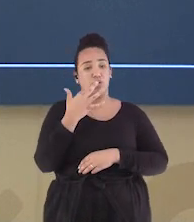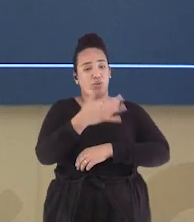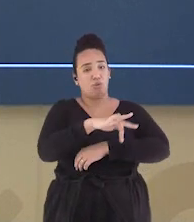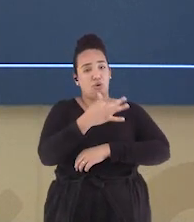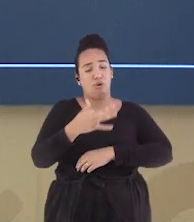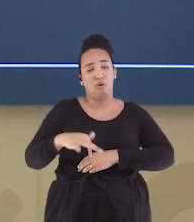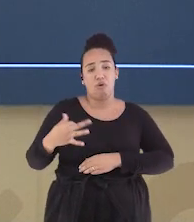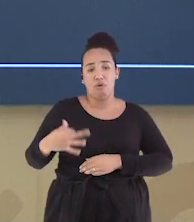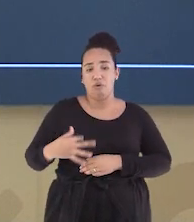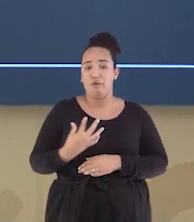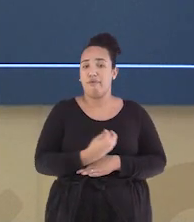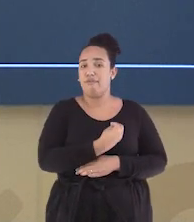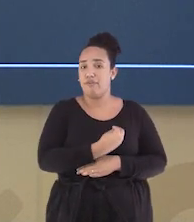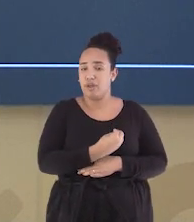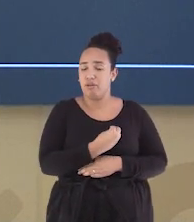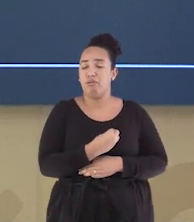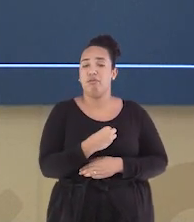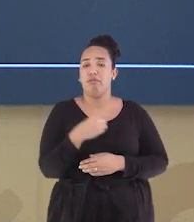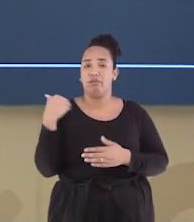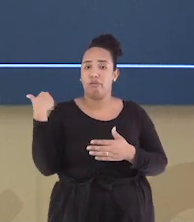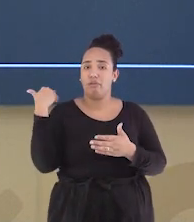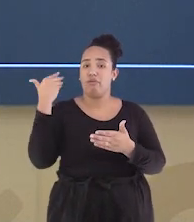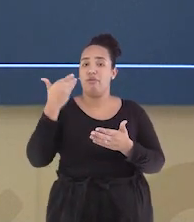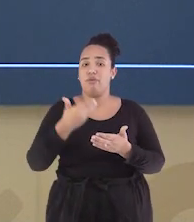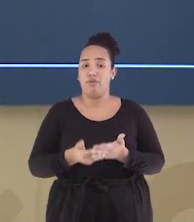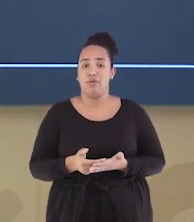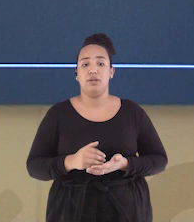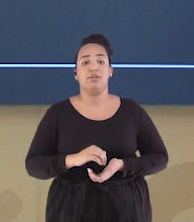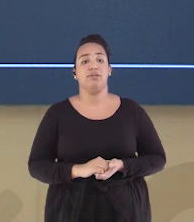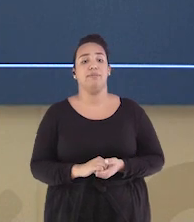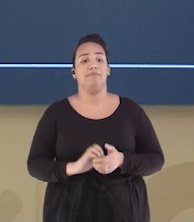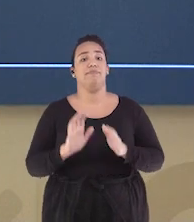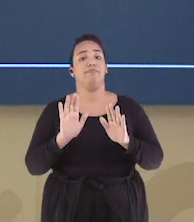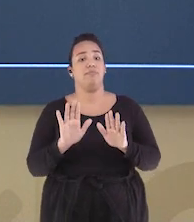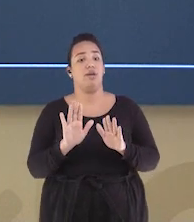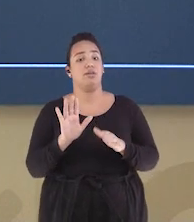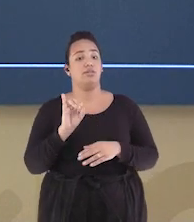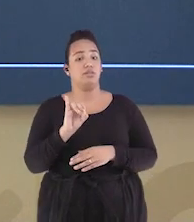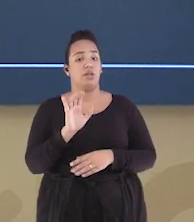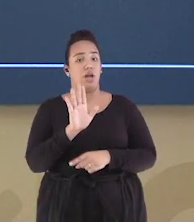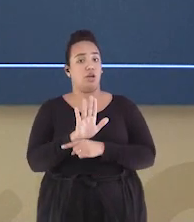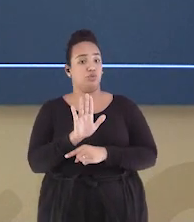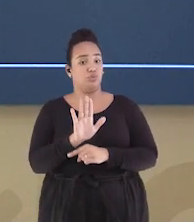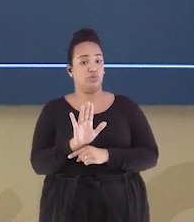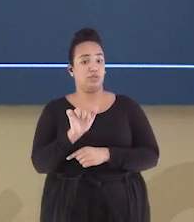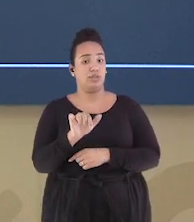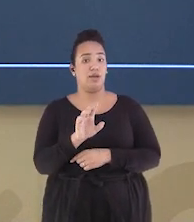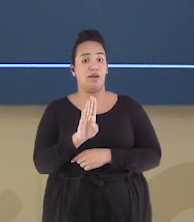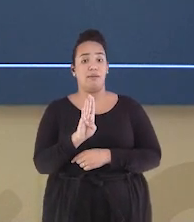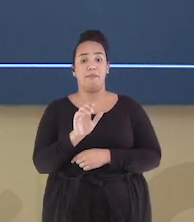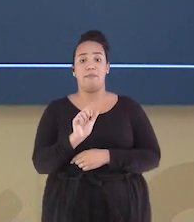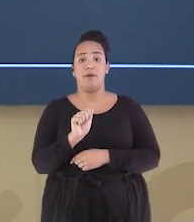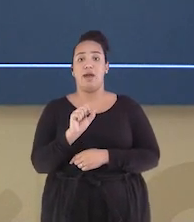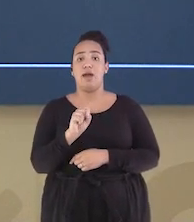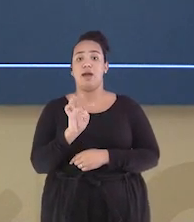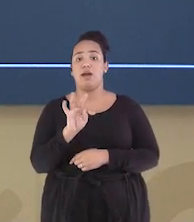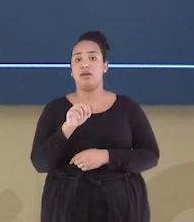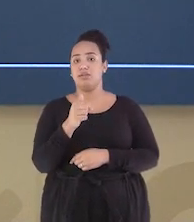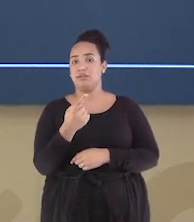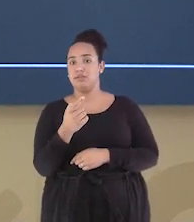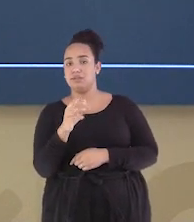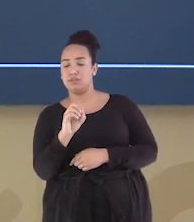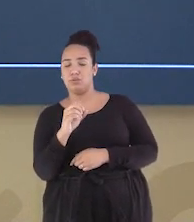lesionados e convivem com dor durante toda a vida. Mas com o auxílio de um bastão, conseguimos relaxar e